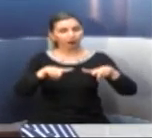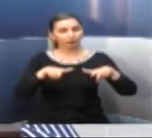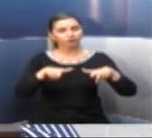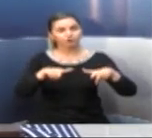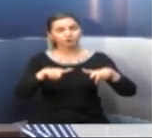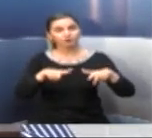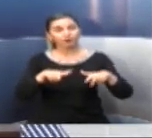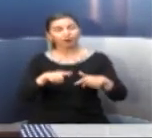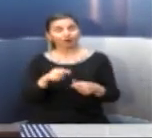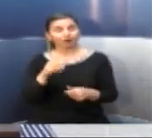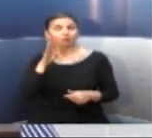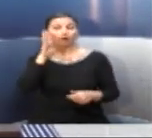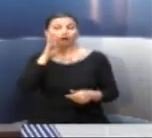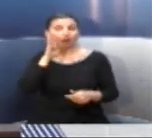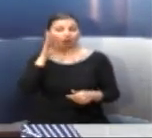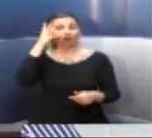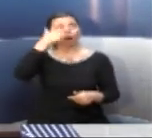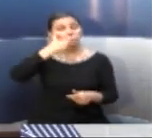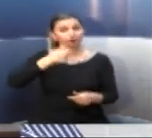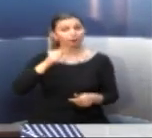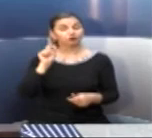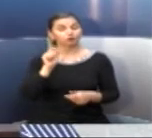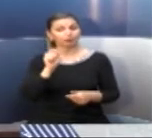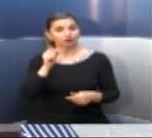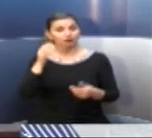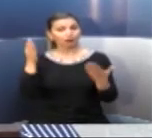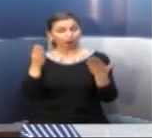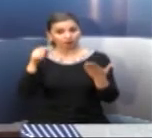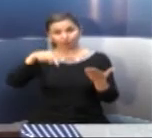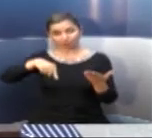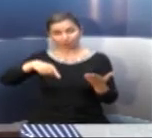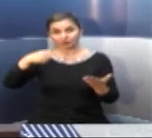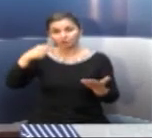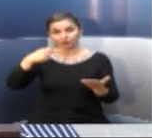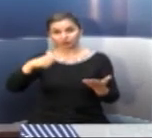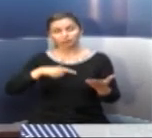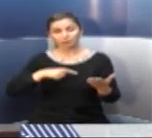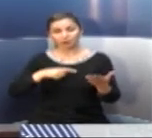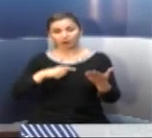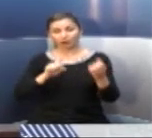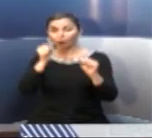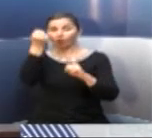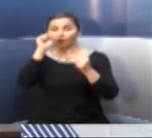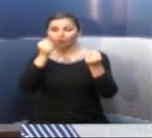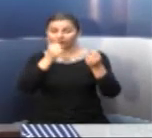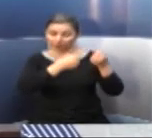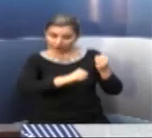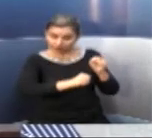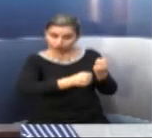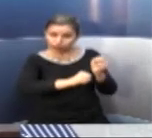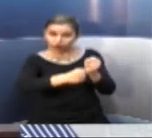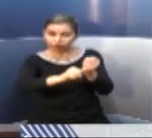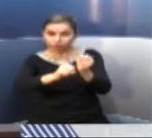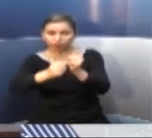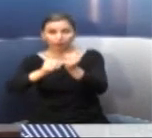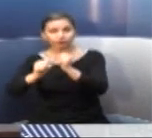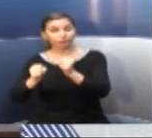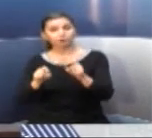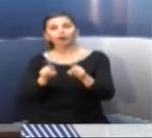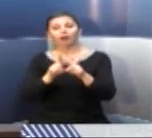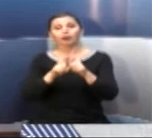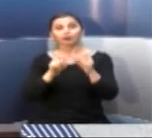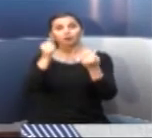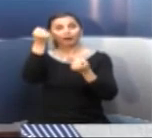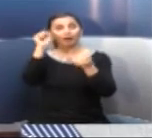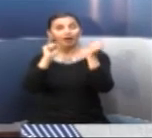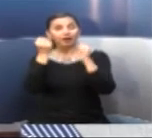E o bonito, senhor presidente, nós temos hoje em Sete Lagoas uma fábrica de vassouras e também a fábrica de